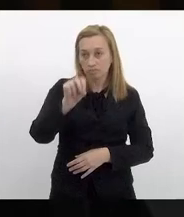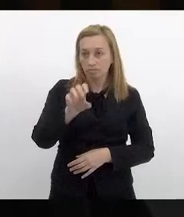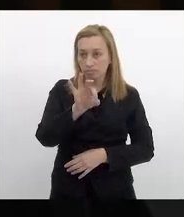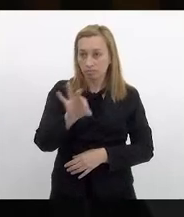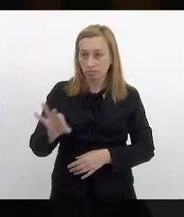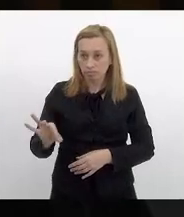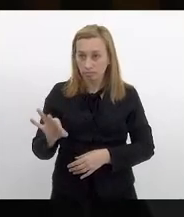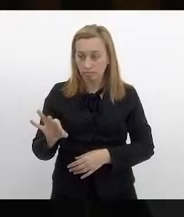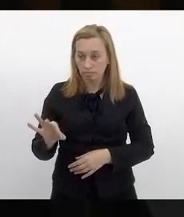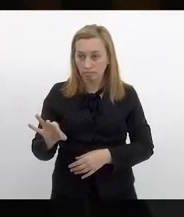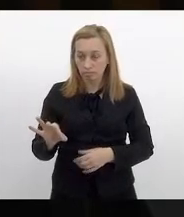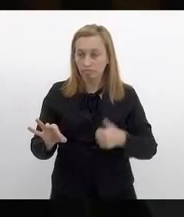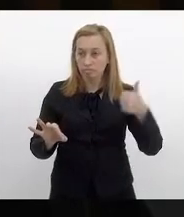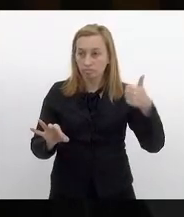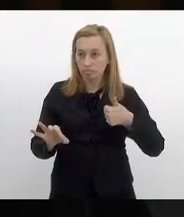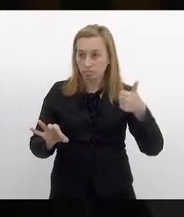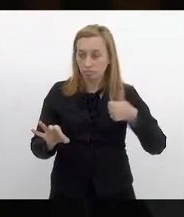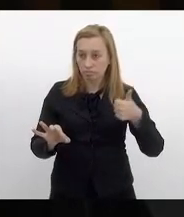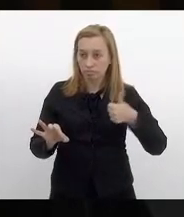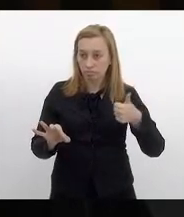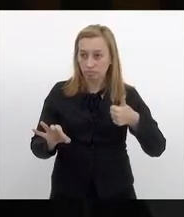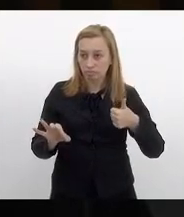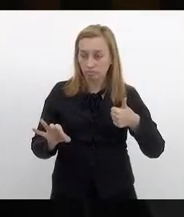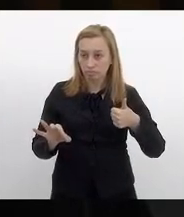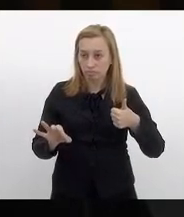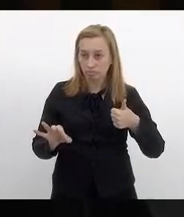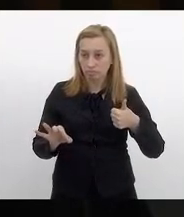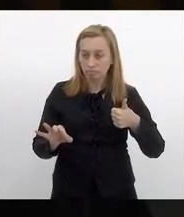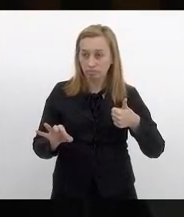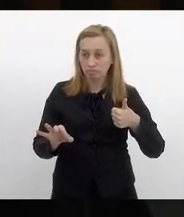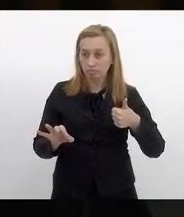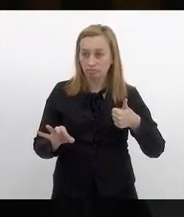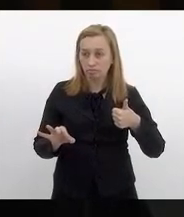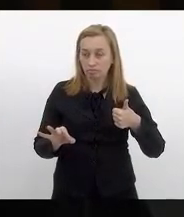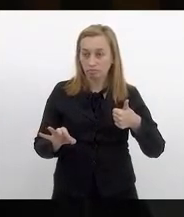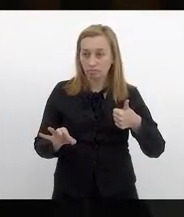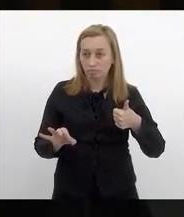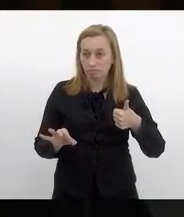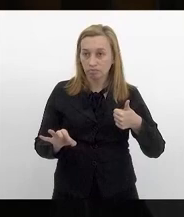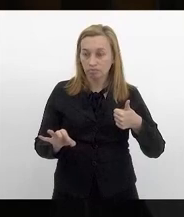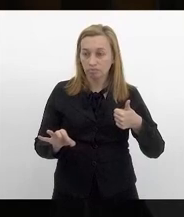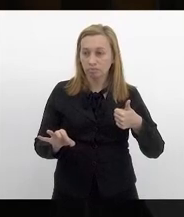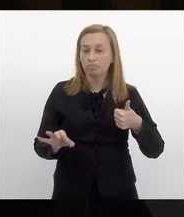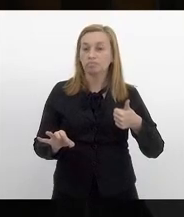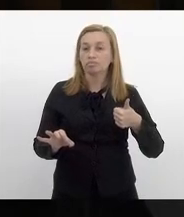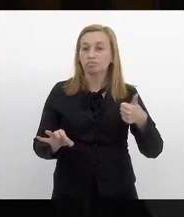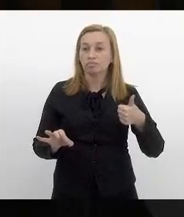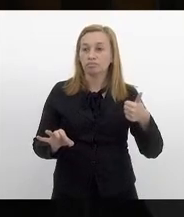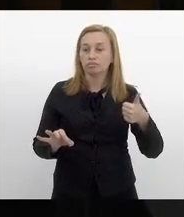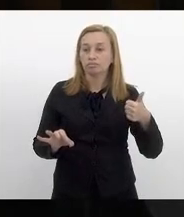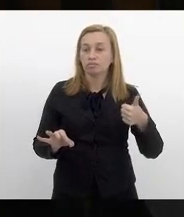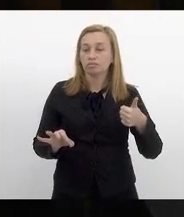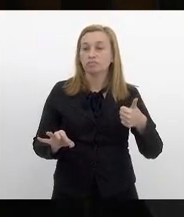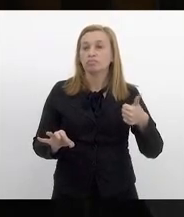50% no primeiro bimestre. Bimestre são 2 meses,